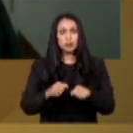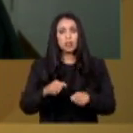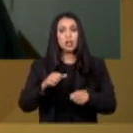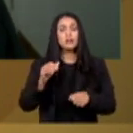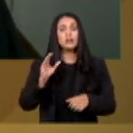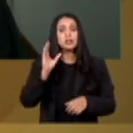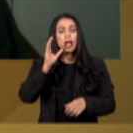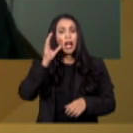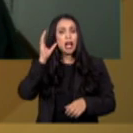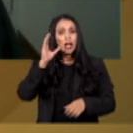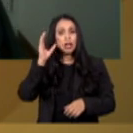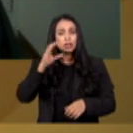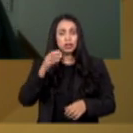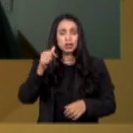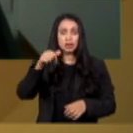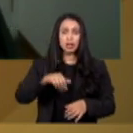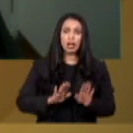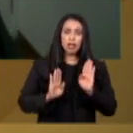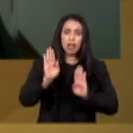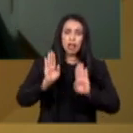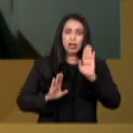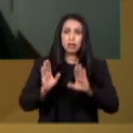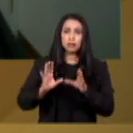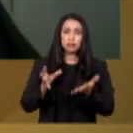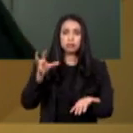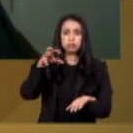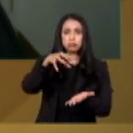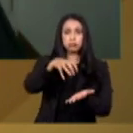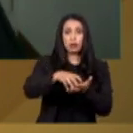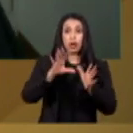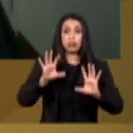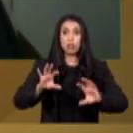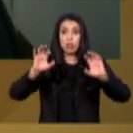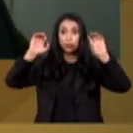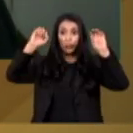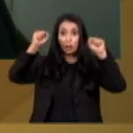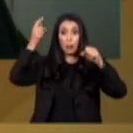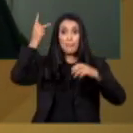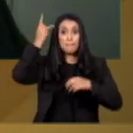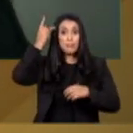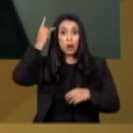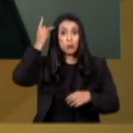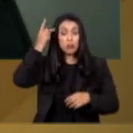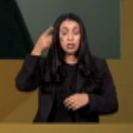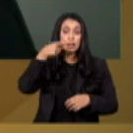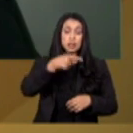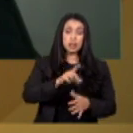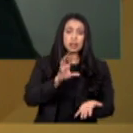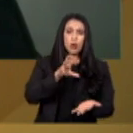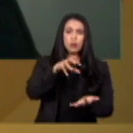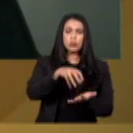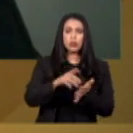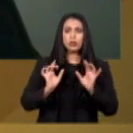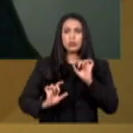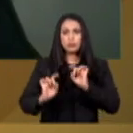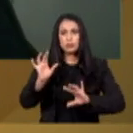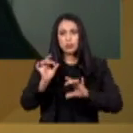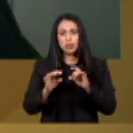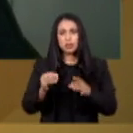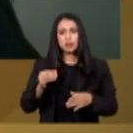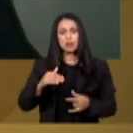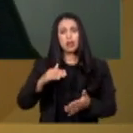aos órgãos de cúpula do tribunal paulista aos integrantes do órgão especial a